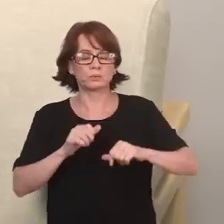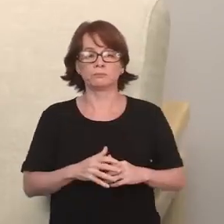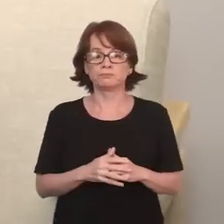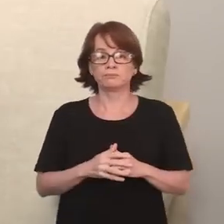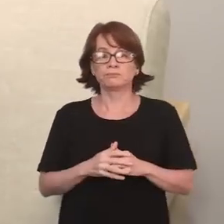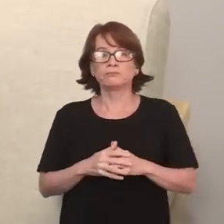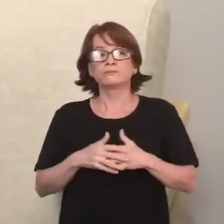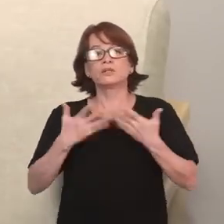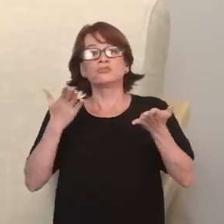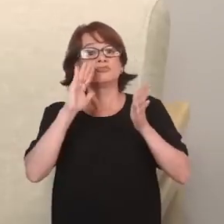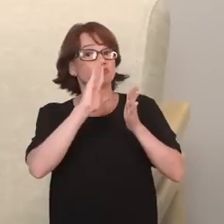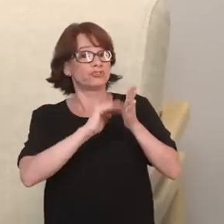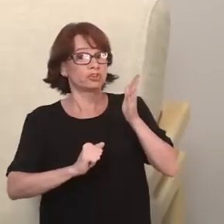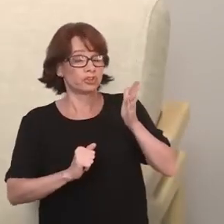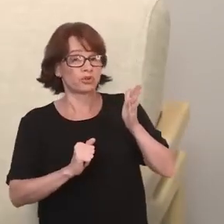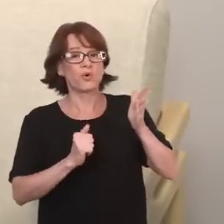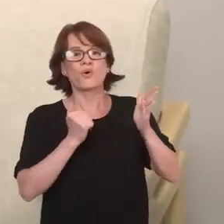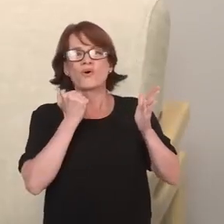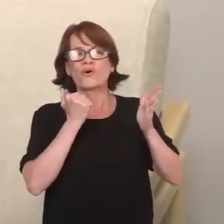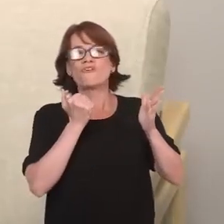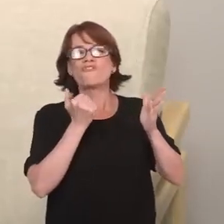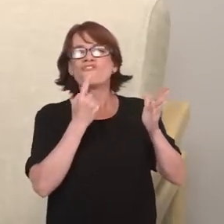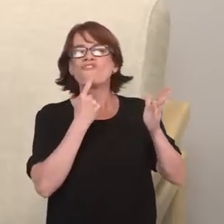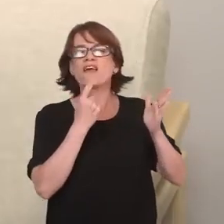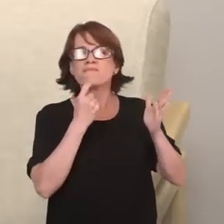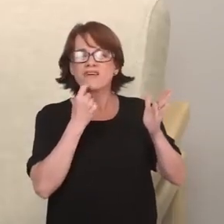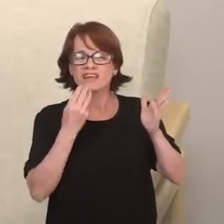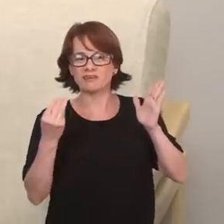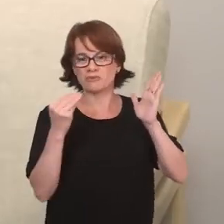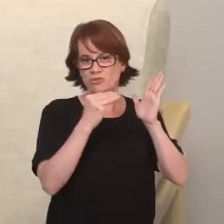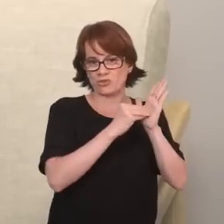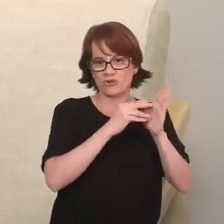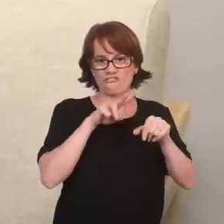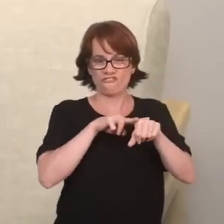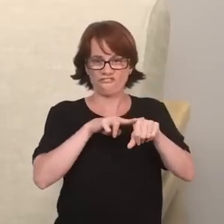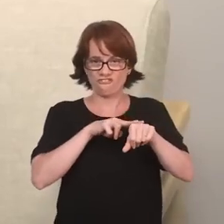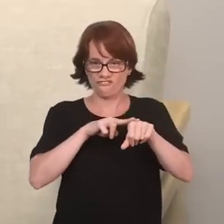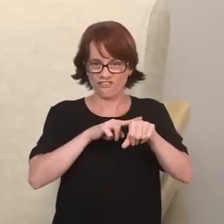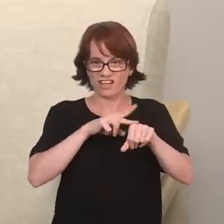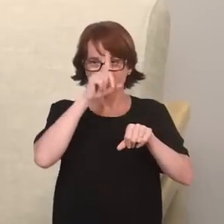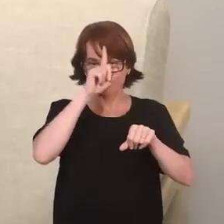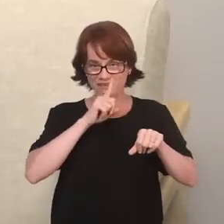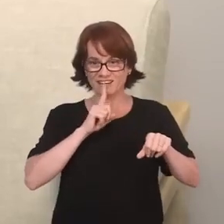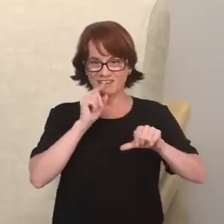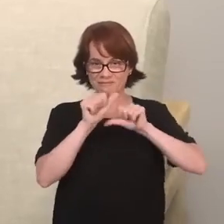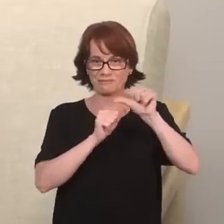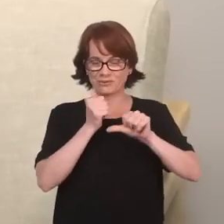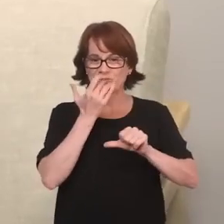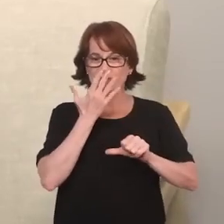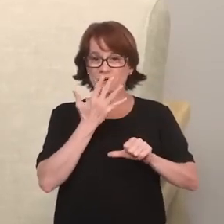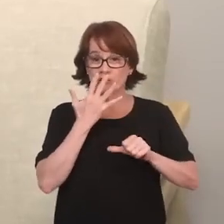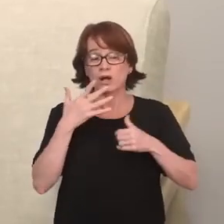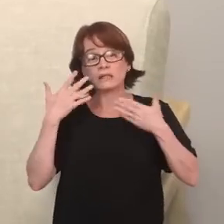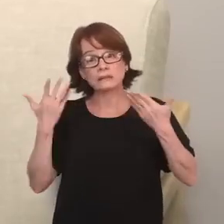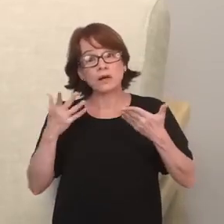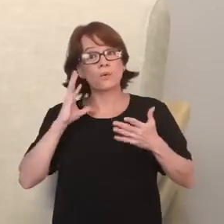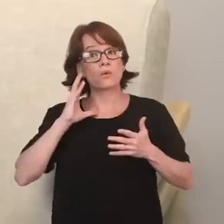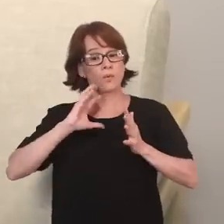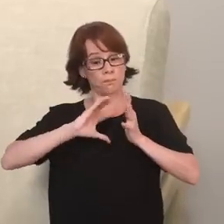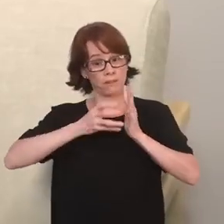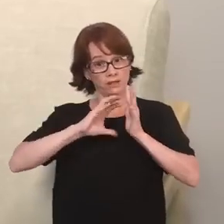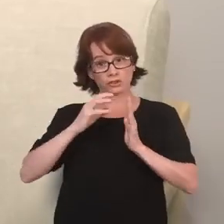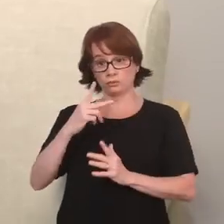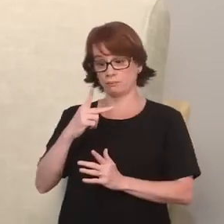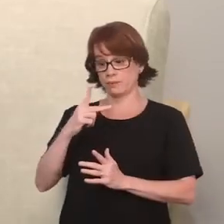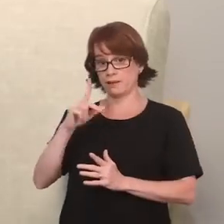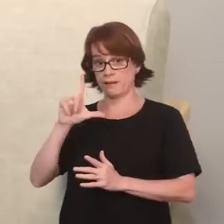PL, tirou o vermelho, botou o verde e amarelo, né? Então, o partido está realmente se posicionando mais à direita agora,